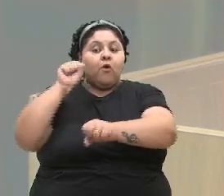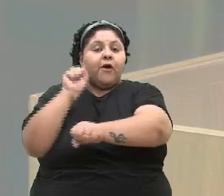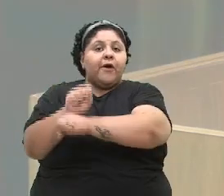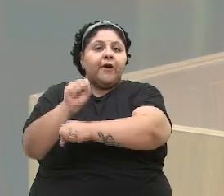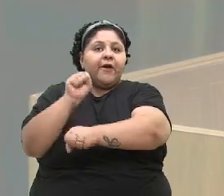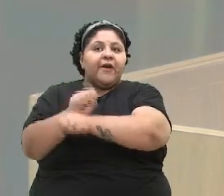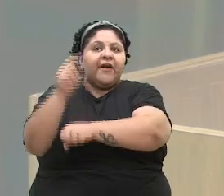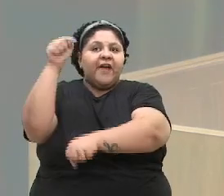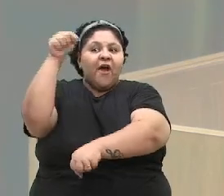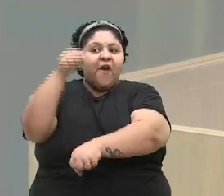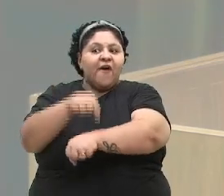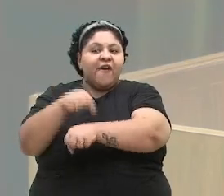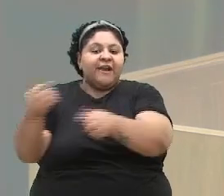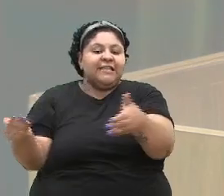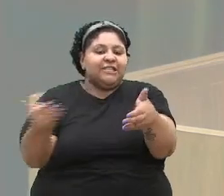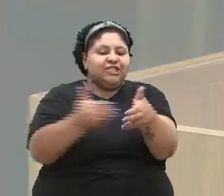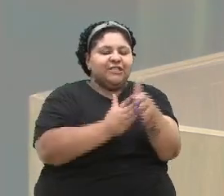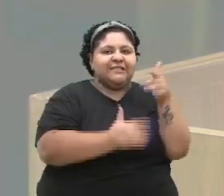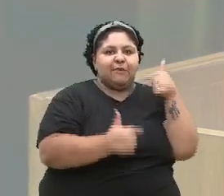a hora de ir trabalhar